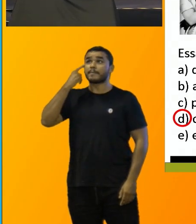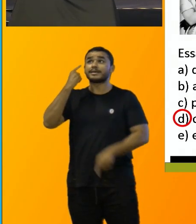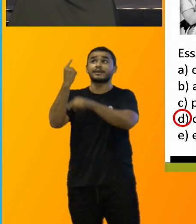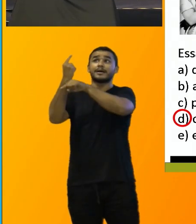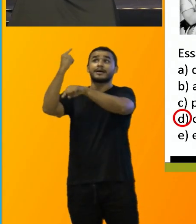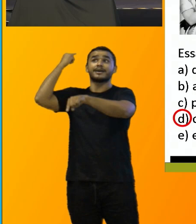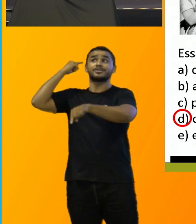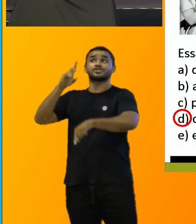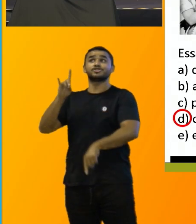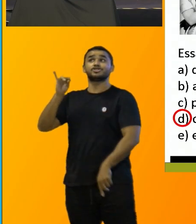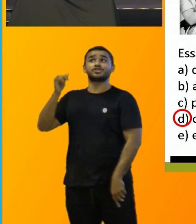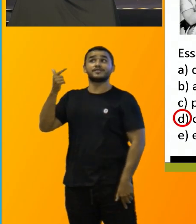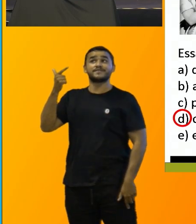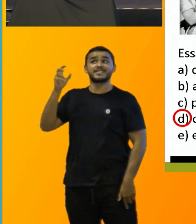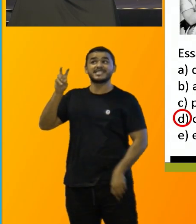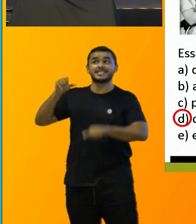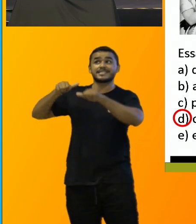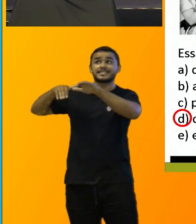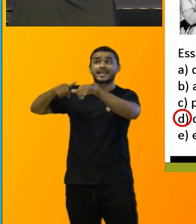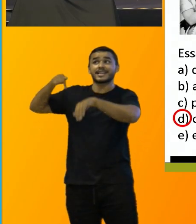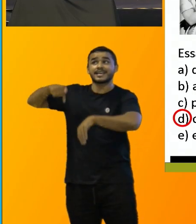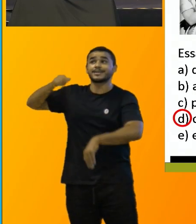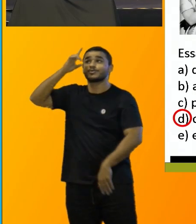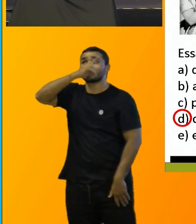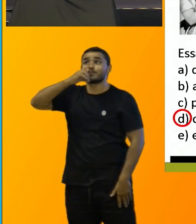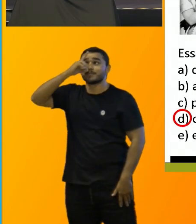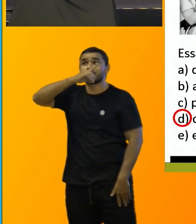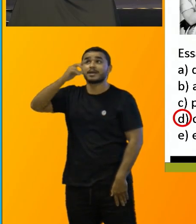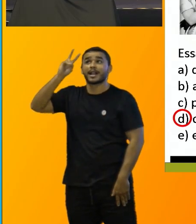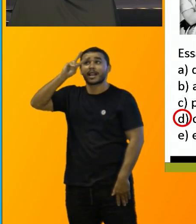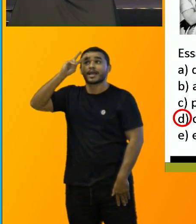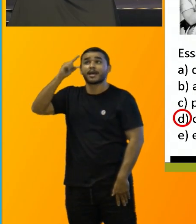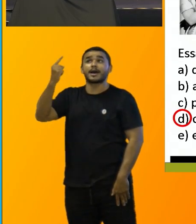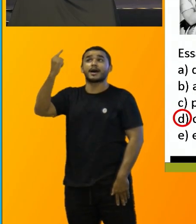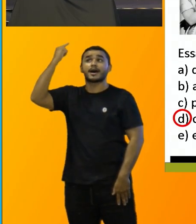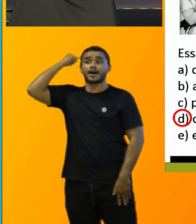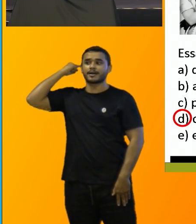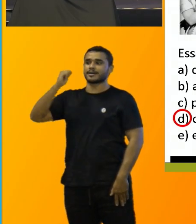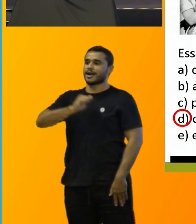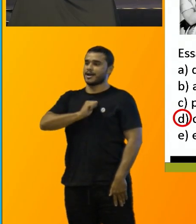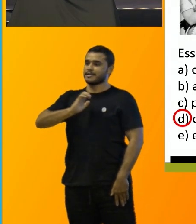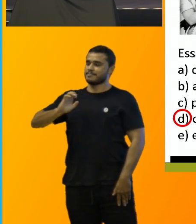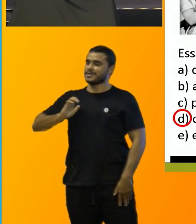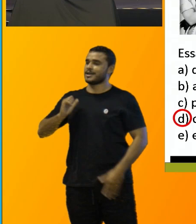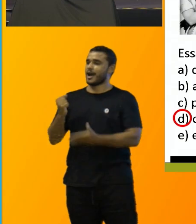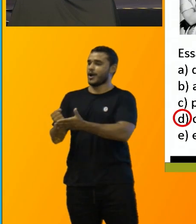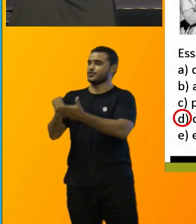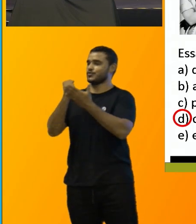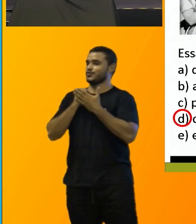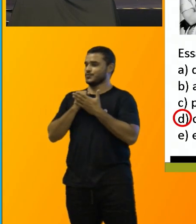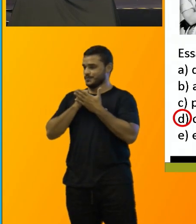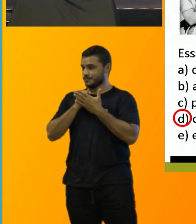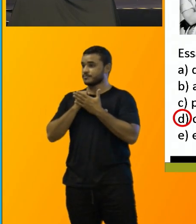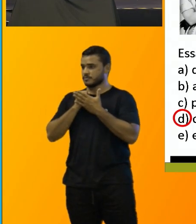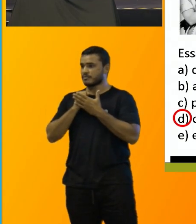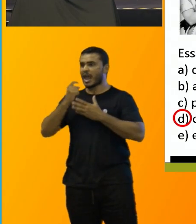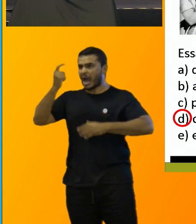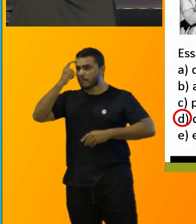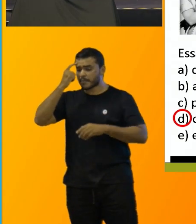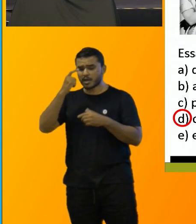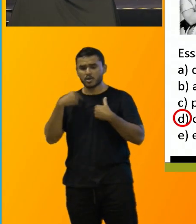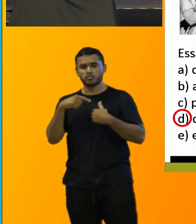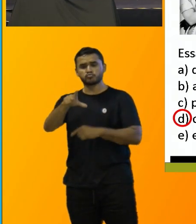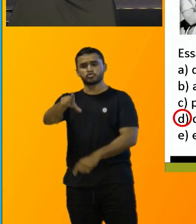eu estava lá. E aquela fala mudou a minha vida. As pessoas queriam dizer que aquela profissão não dava dignidade, não dava sustento.